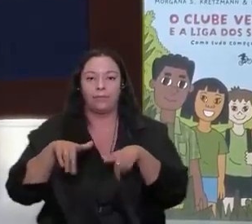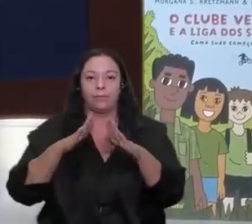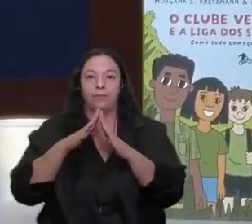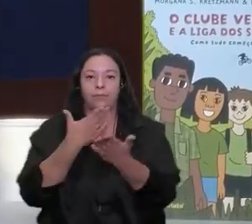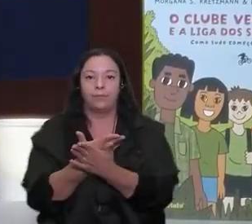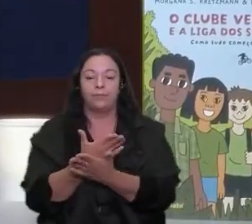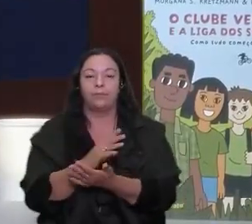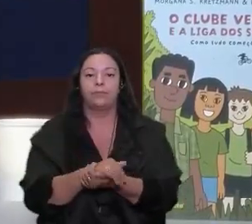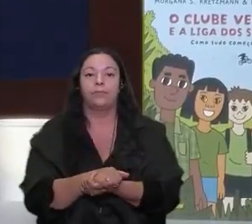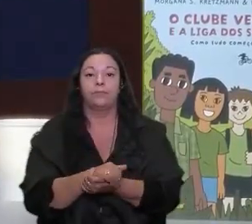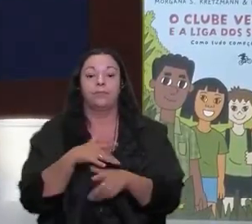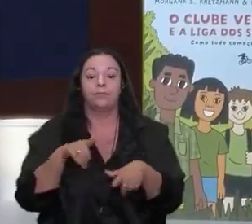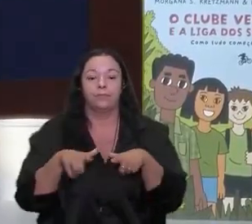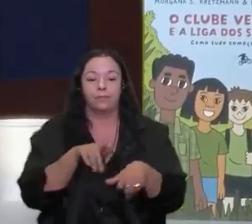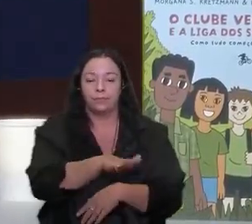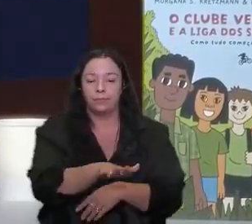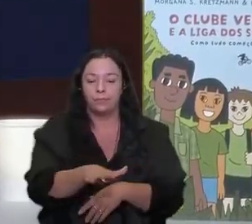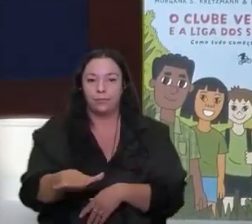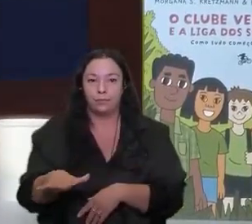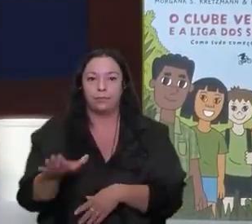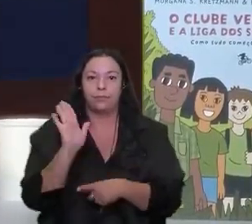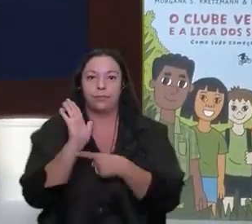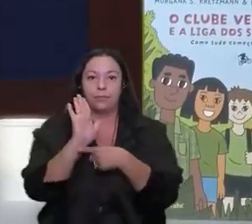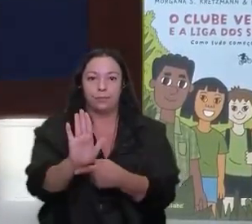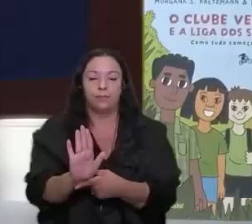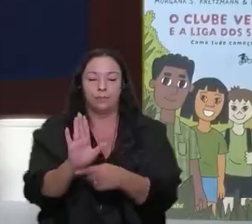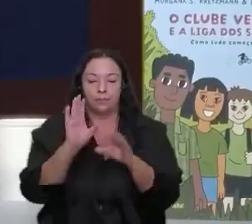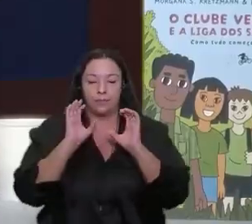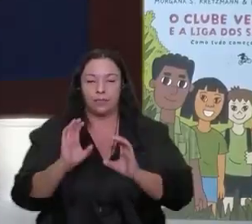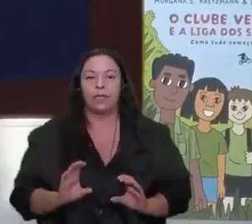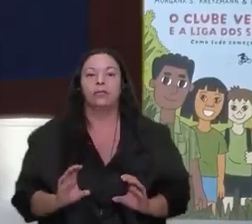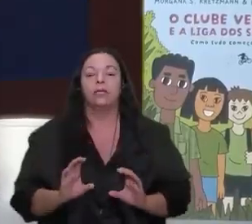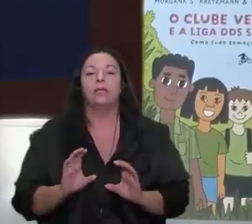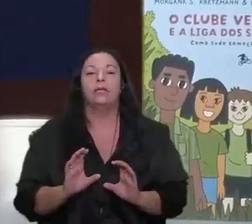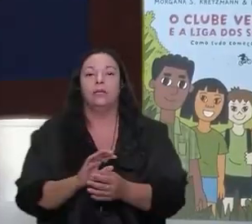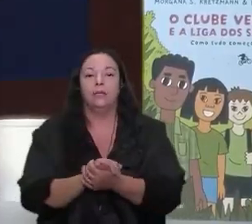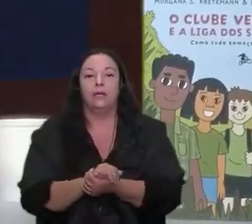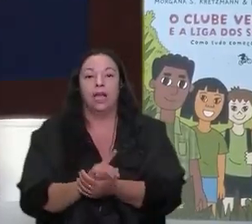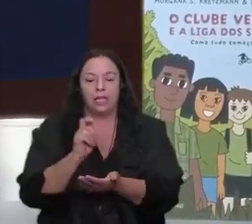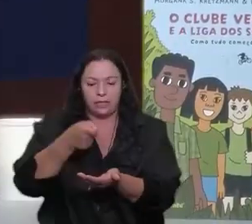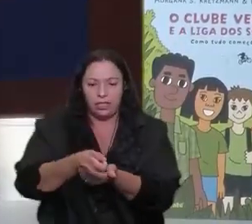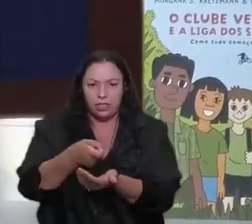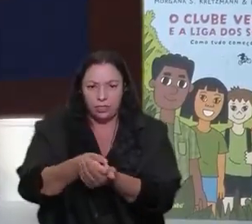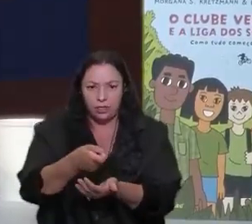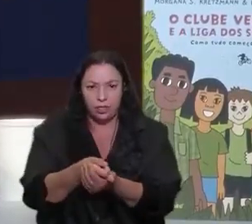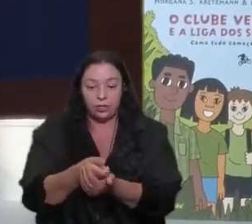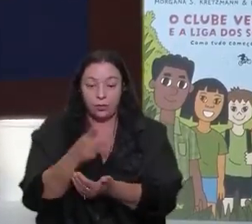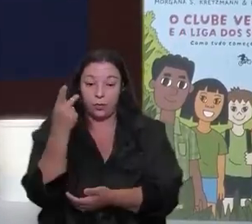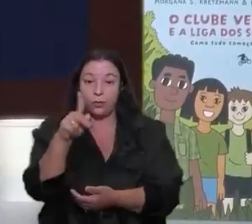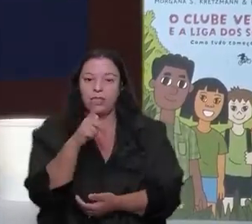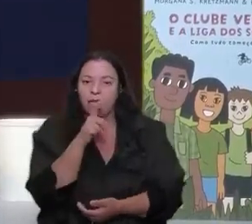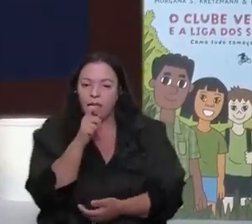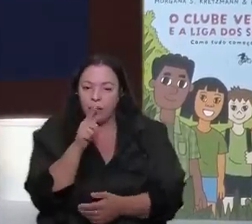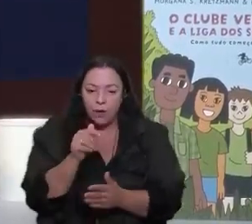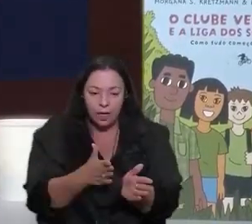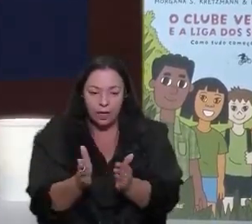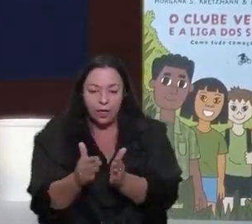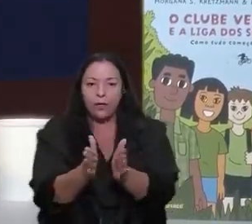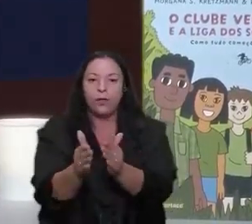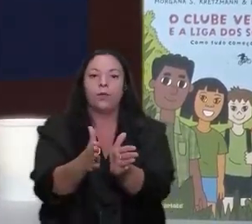com o trabalho dessas crianças exercendo a cidadania e exigindo que aquele seu rio que passa